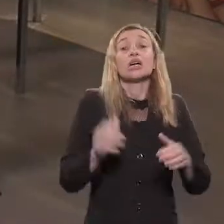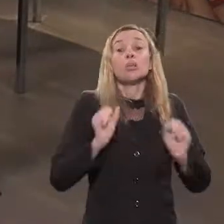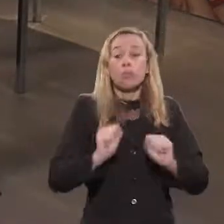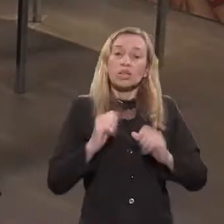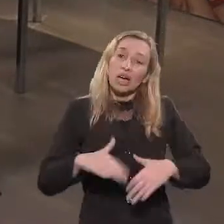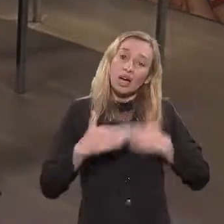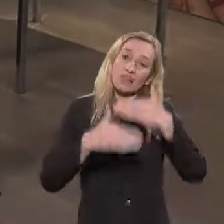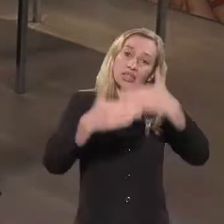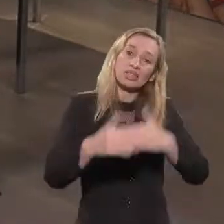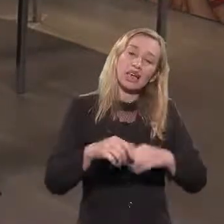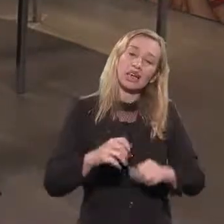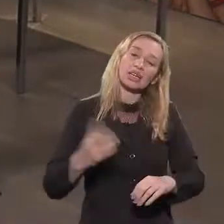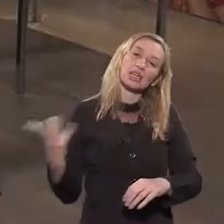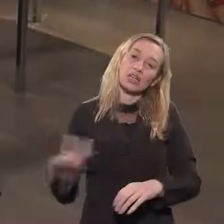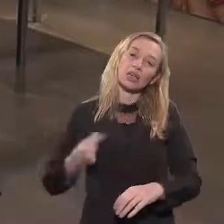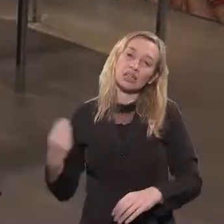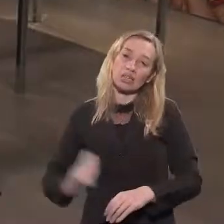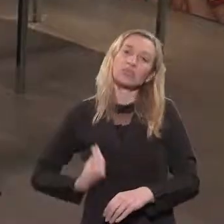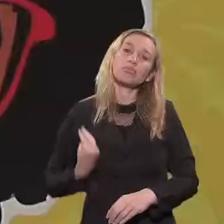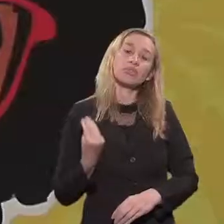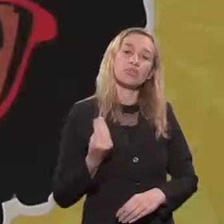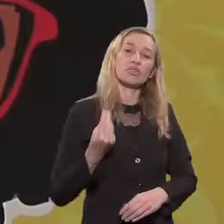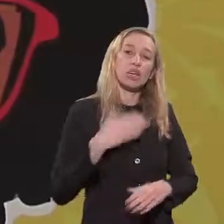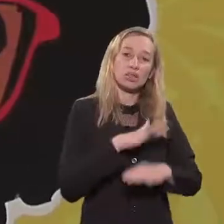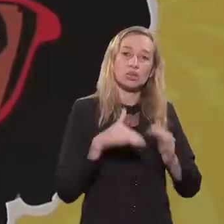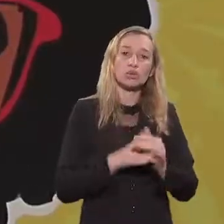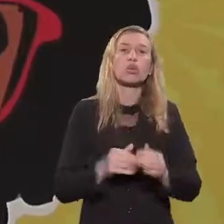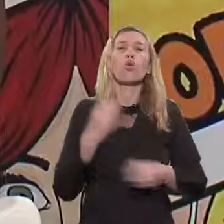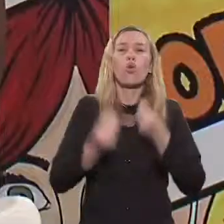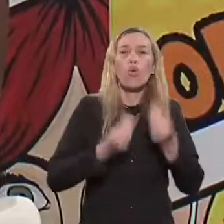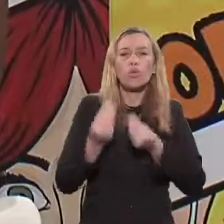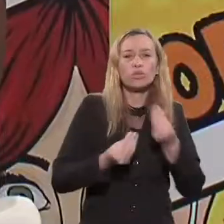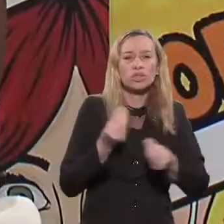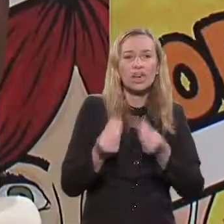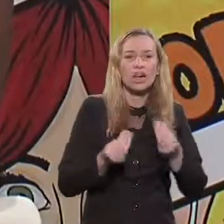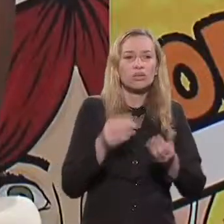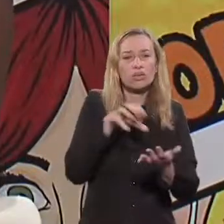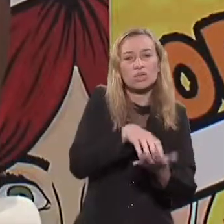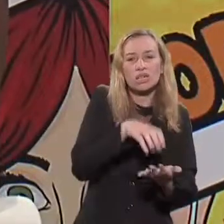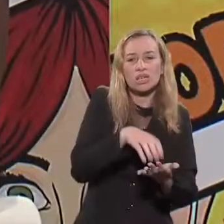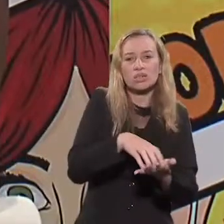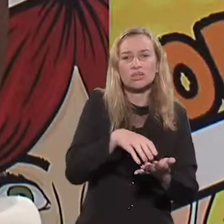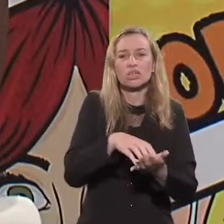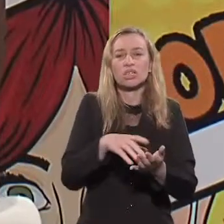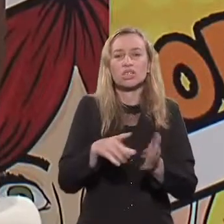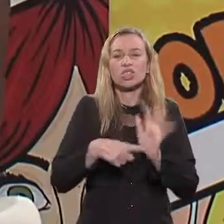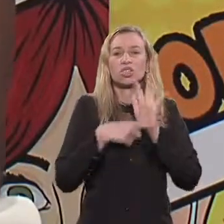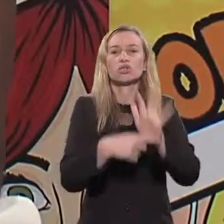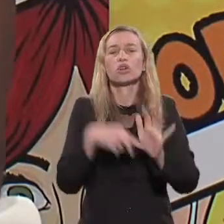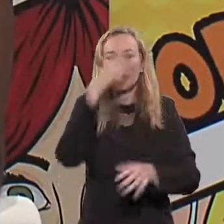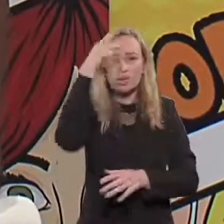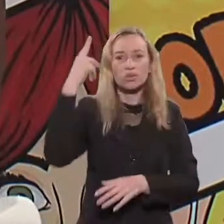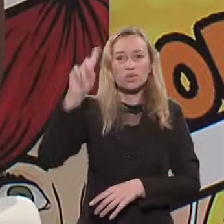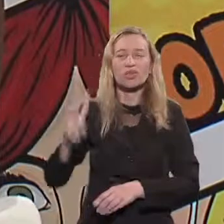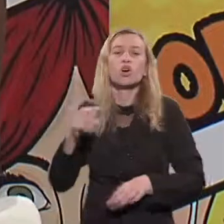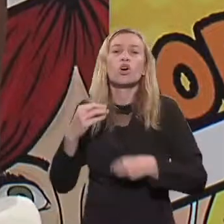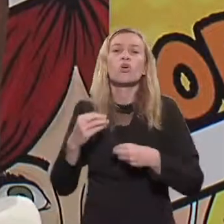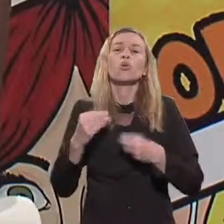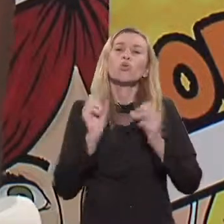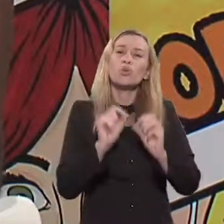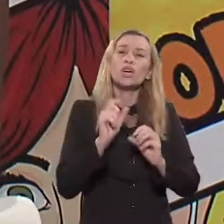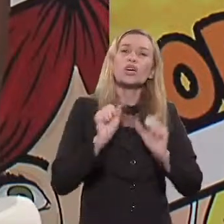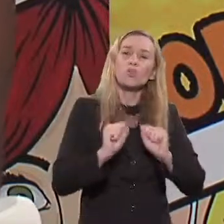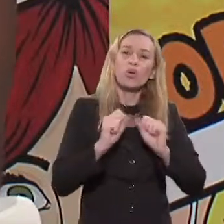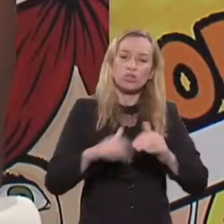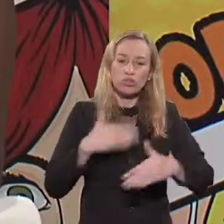de nada. Então, a gente pode avançar e dar a melhor qualidade de vida para todo mundo. E como é que está a nossa rede de atendimento aí para pessoa com deficiência? O que a